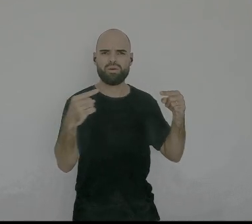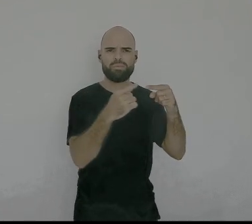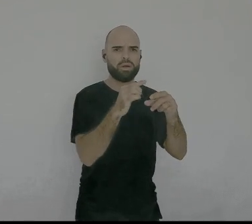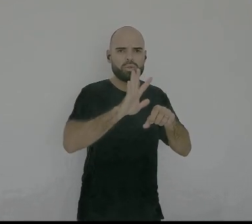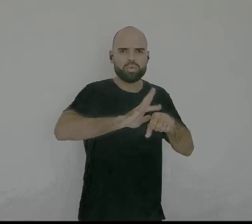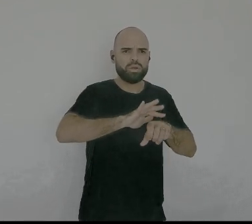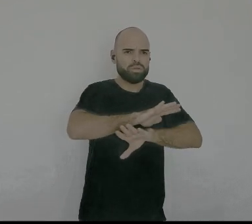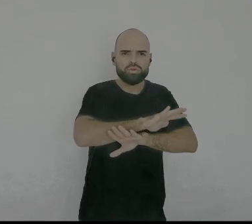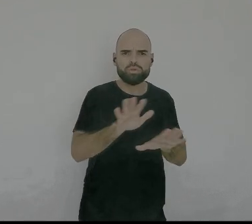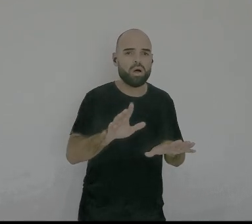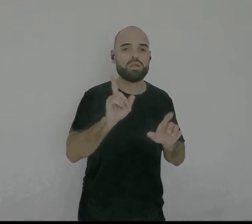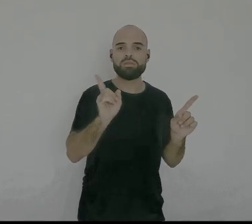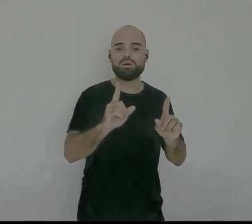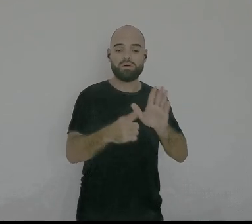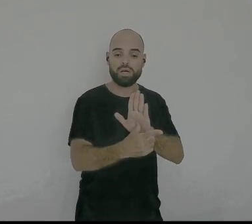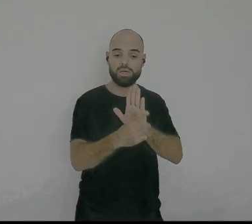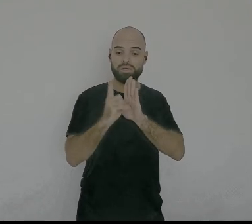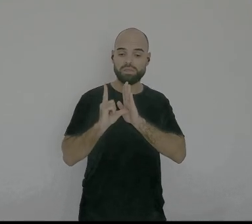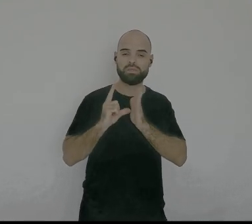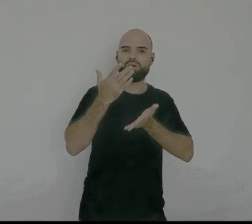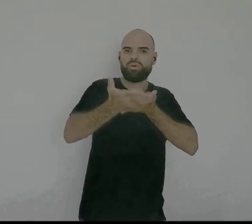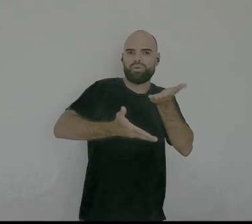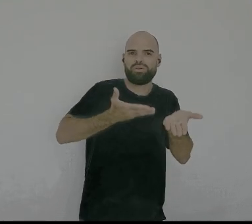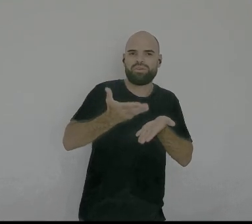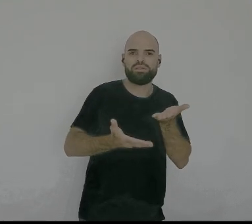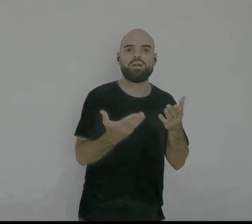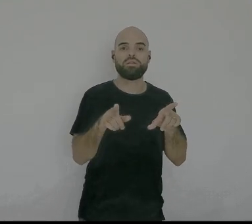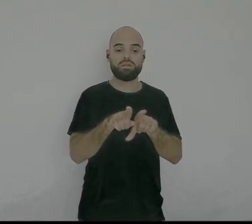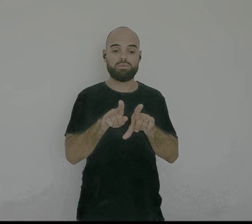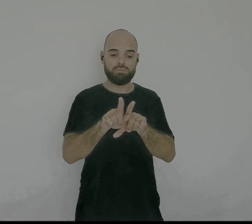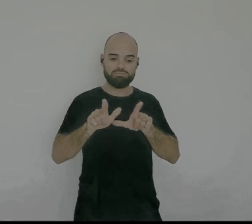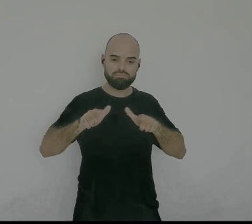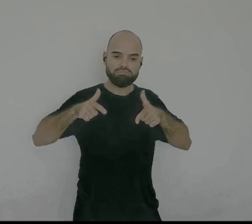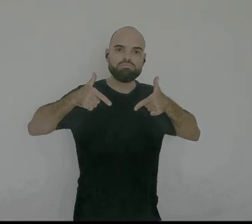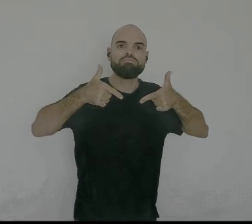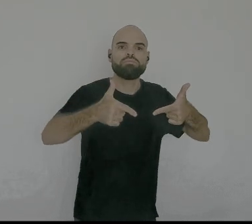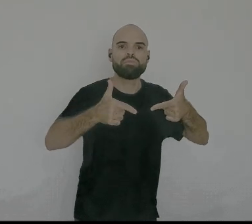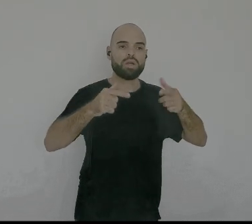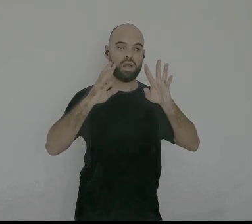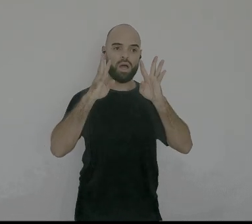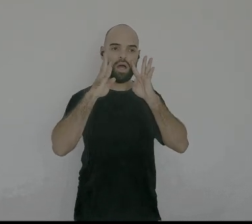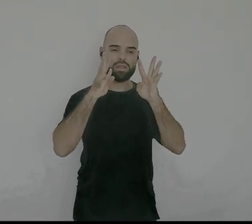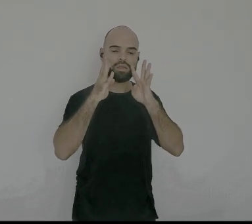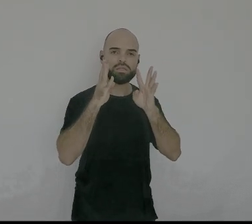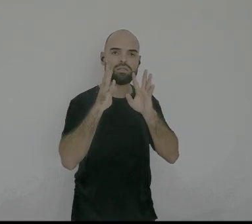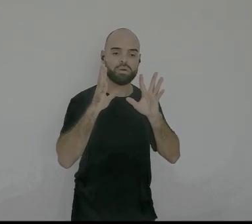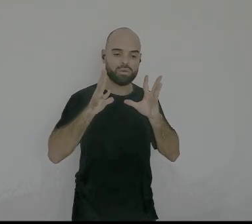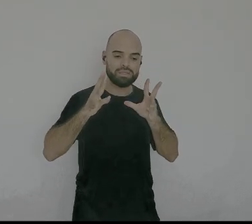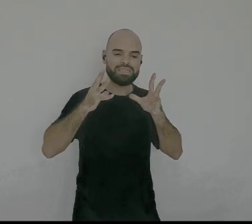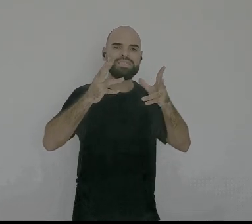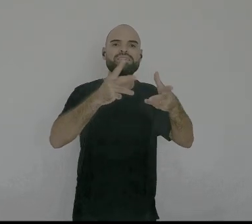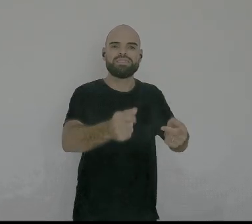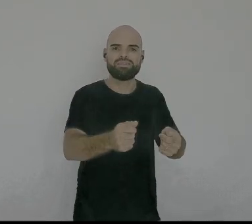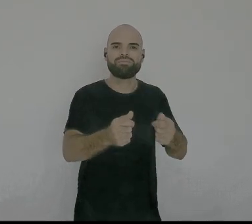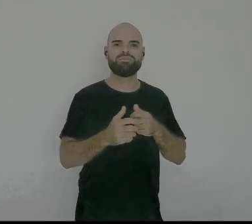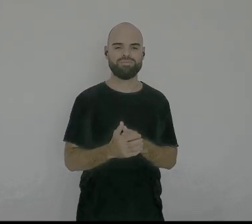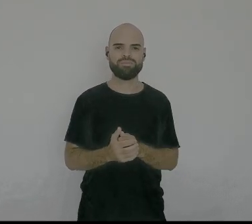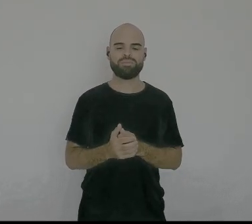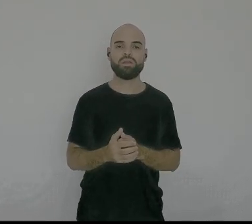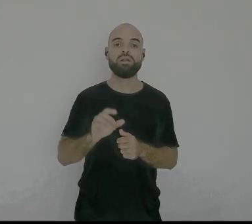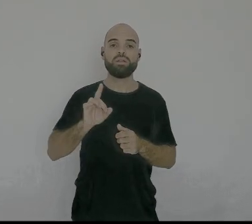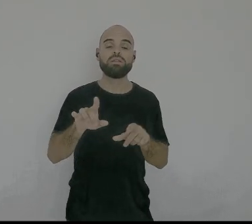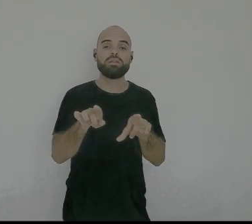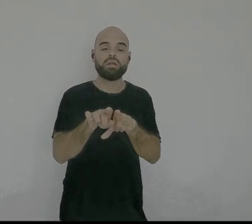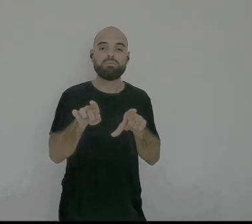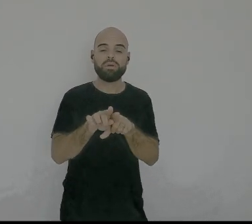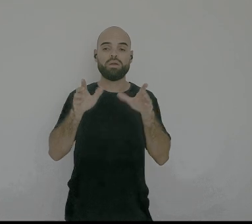para transformar-se no agente da sua saúde. A ação é proativa, a atenção é integral e